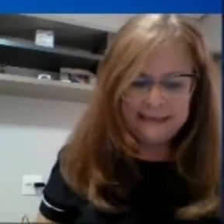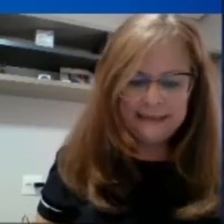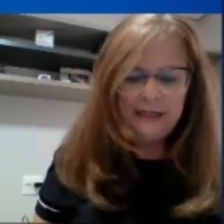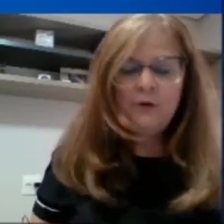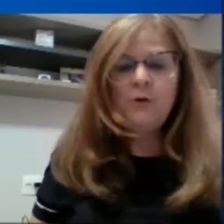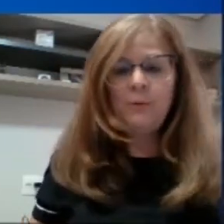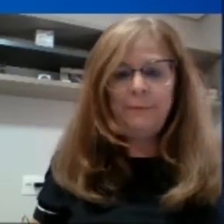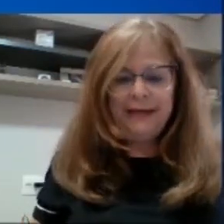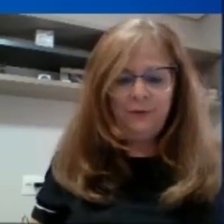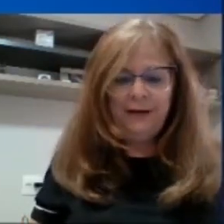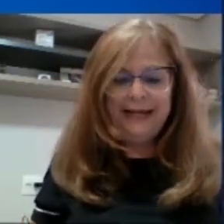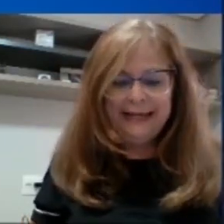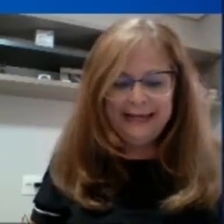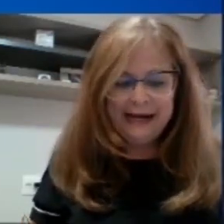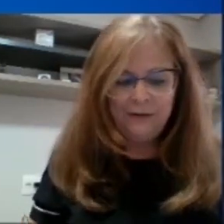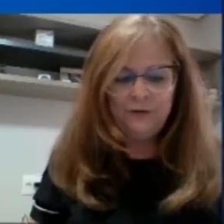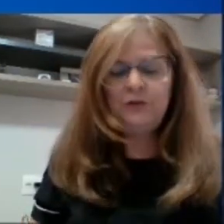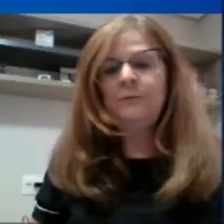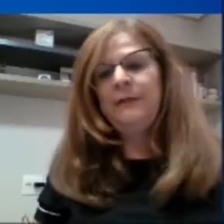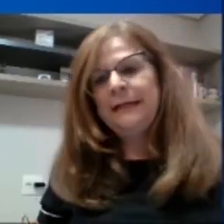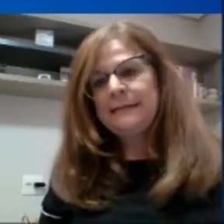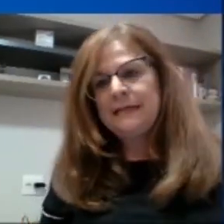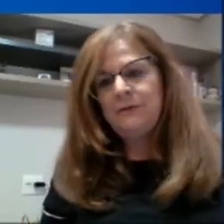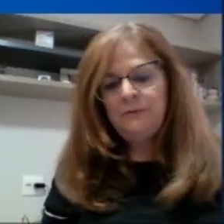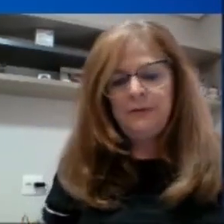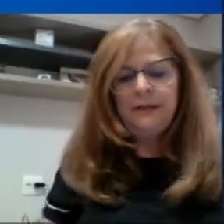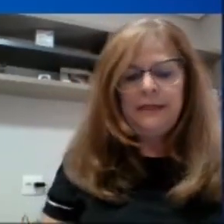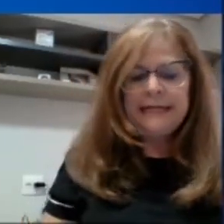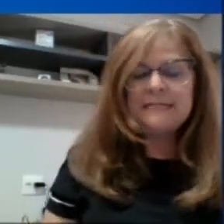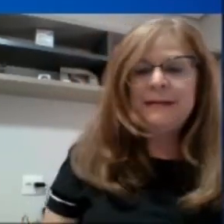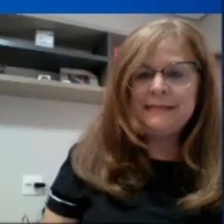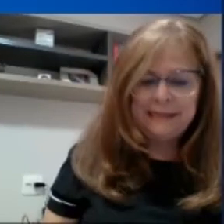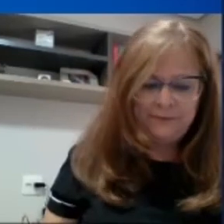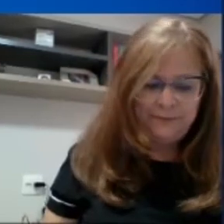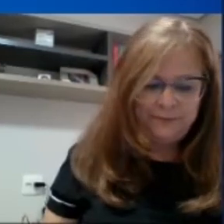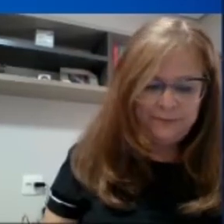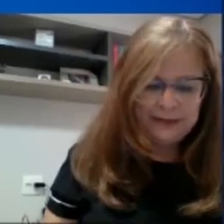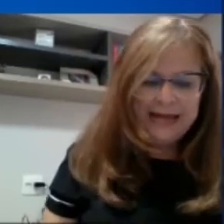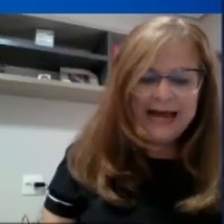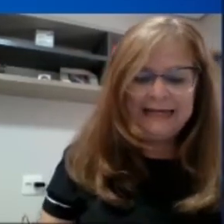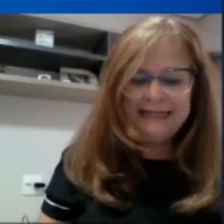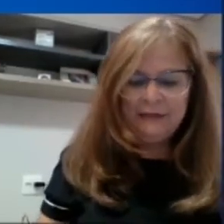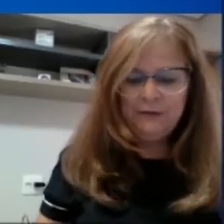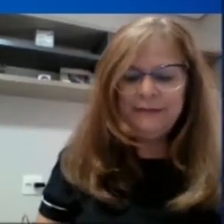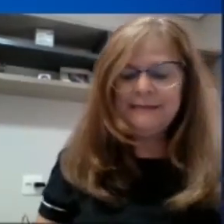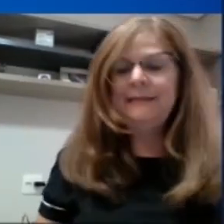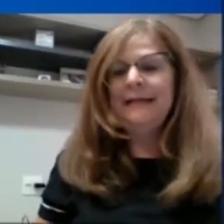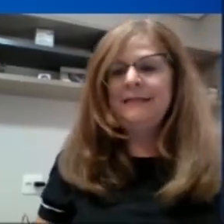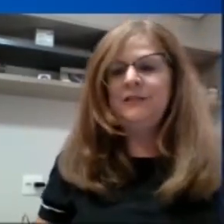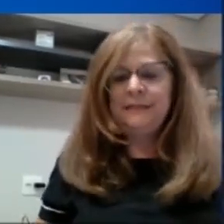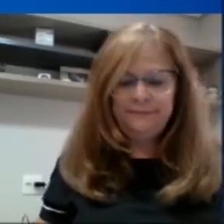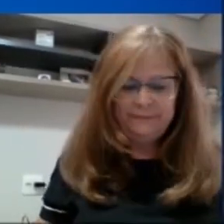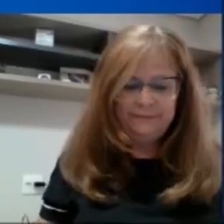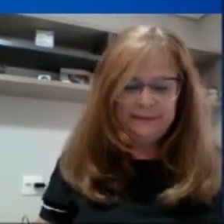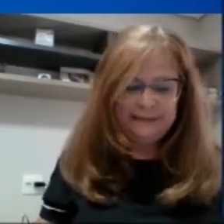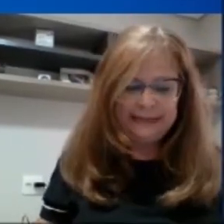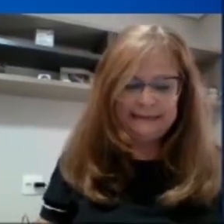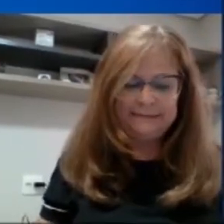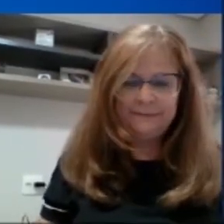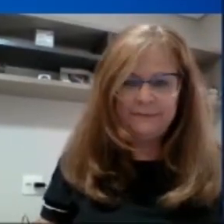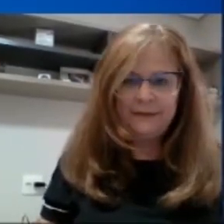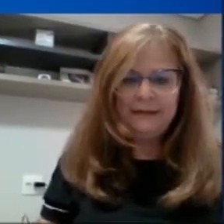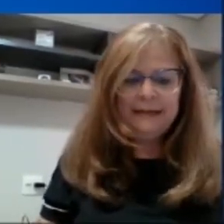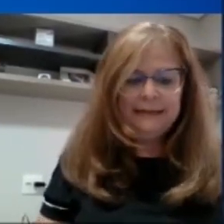reconhecida como meio legal de comunicação e expressão, a língua brasileira de